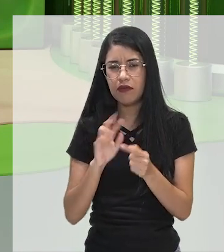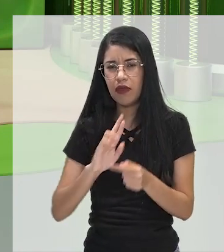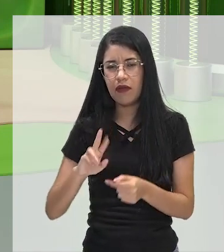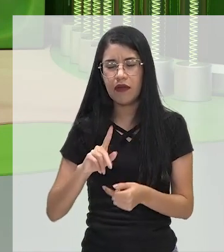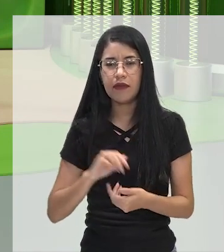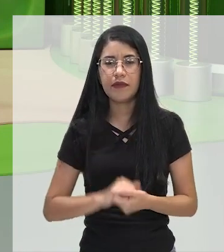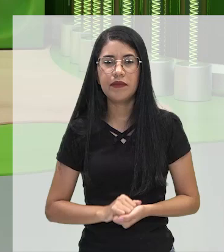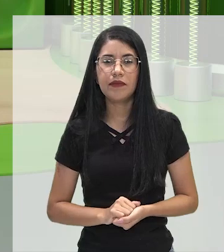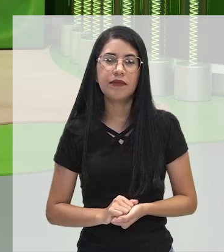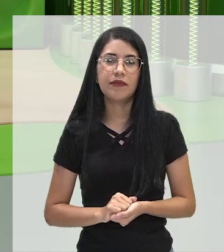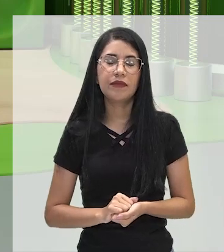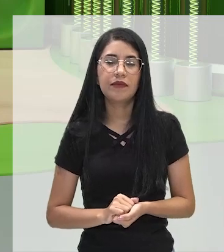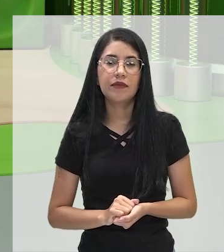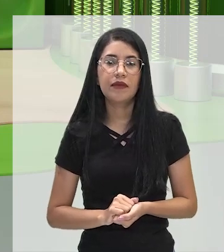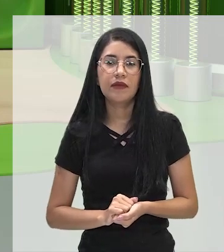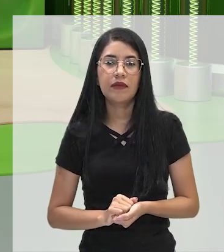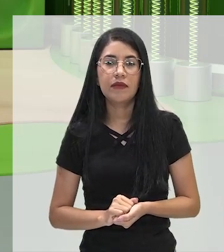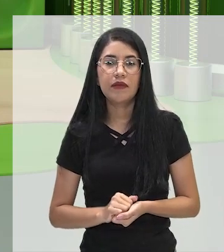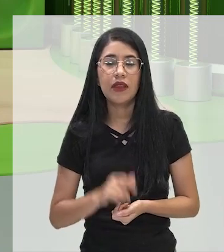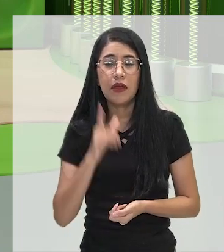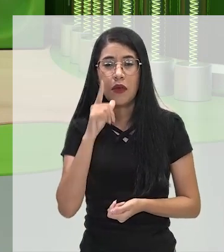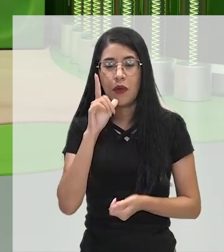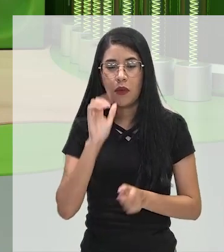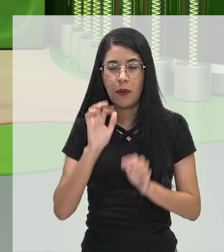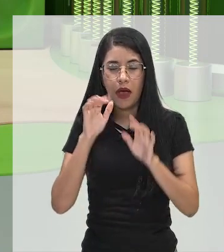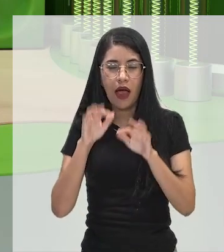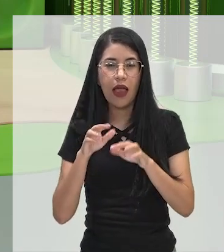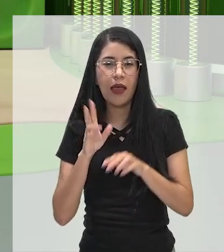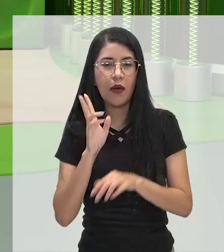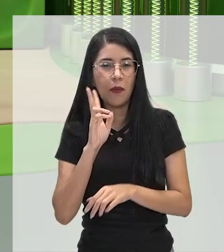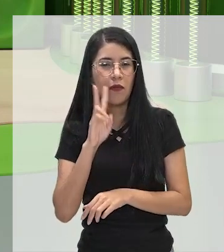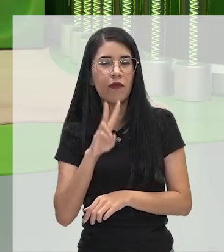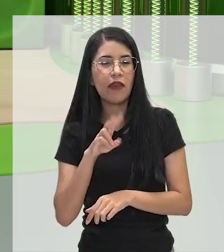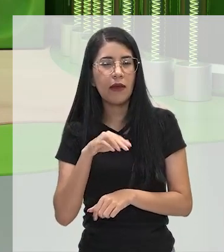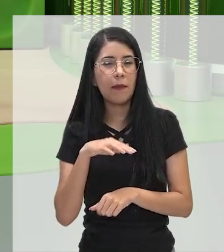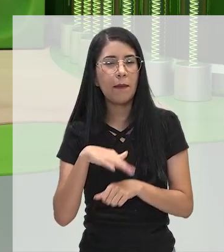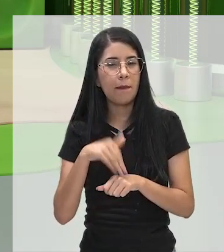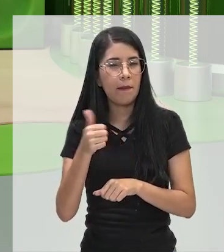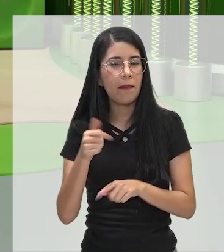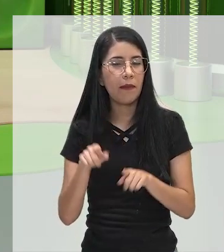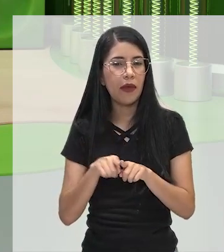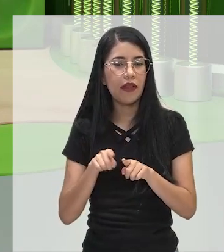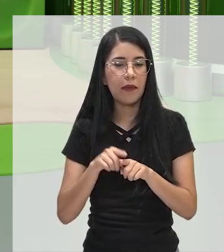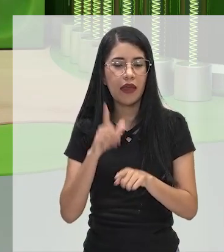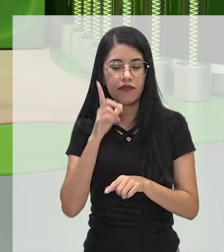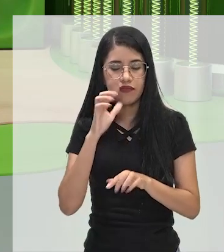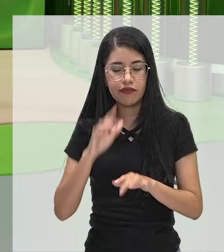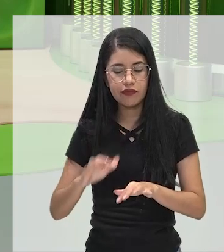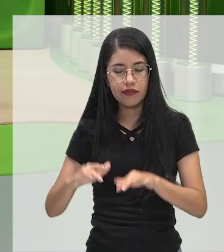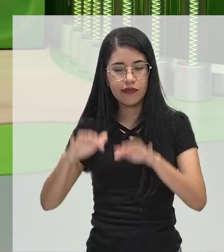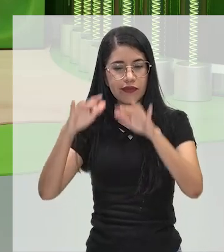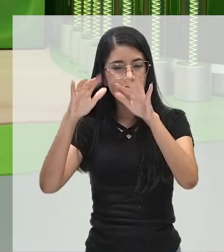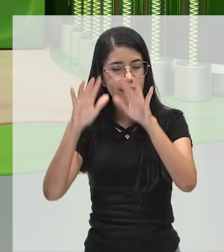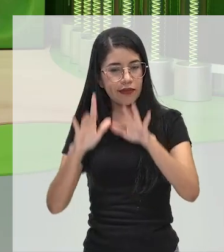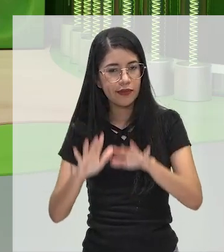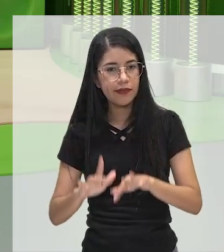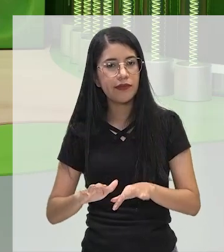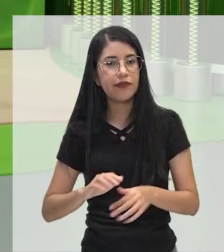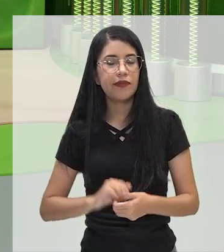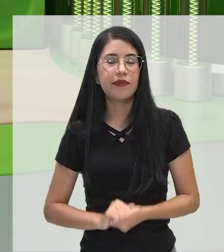aqui dos oceanos, por exemplo. Né? No mar é possível visualizar mais essa questão ali da maré alta e maré baixa,